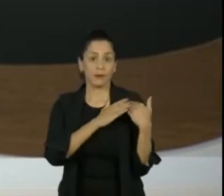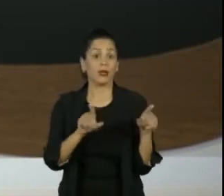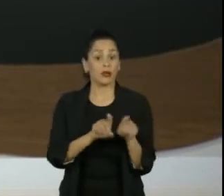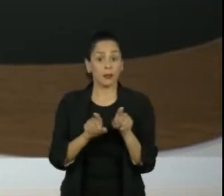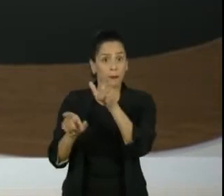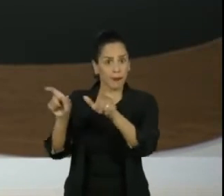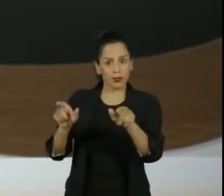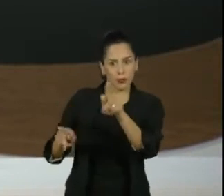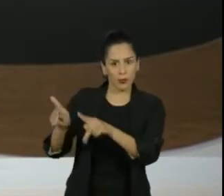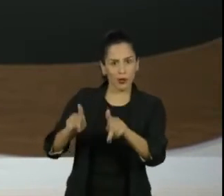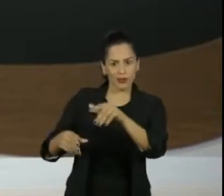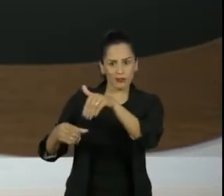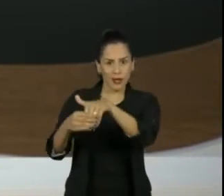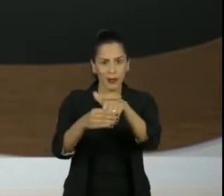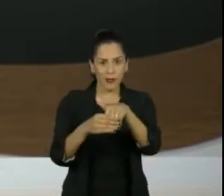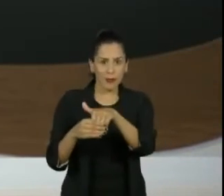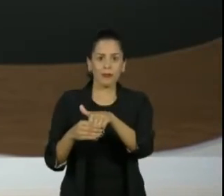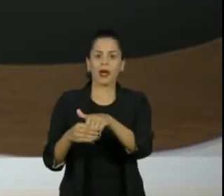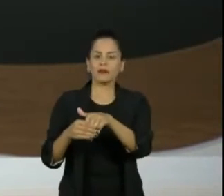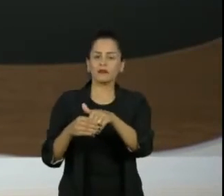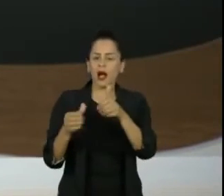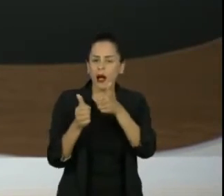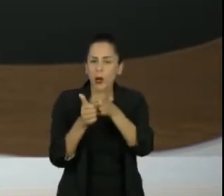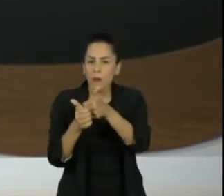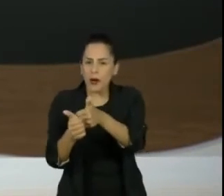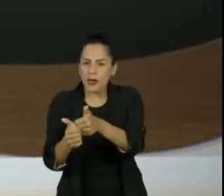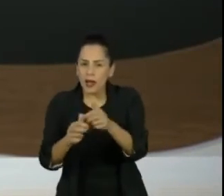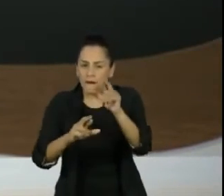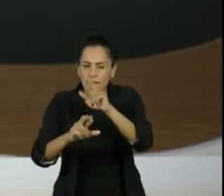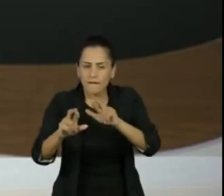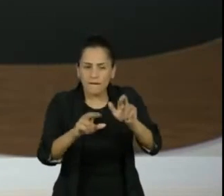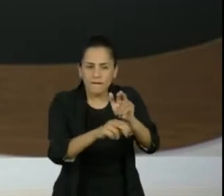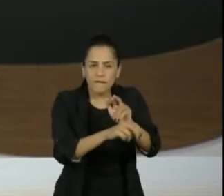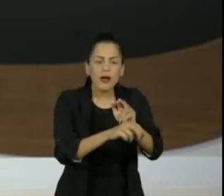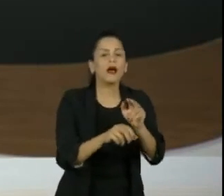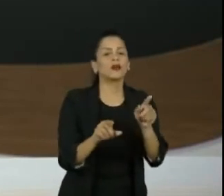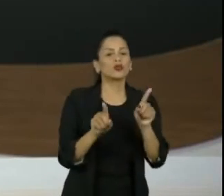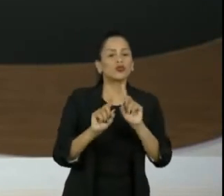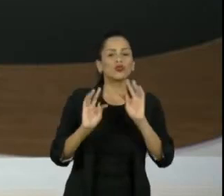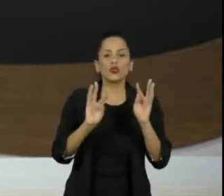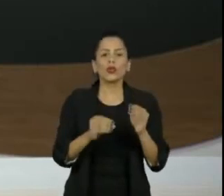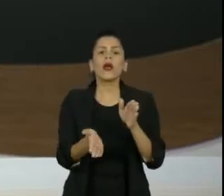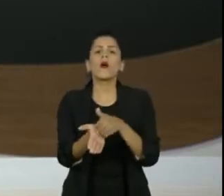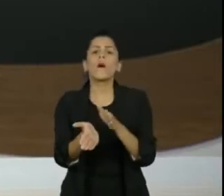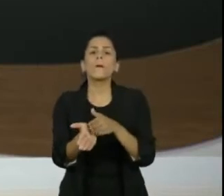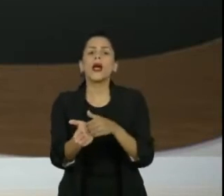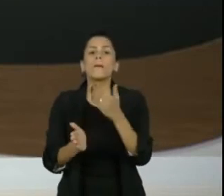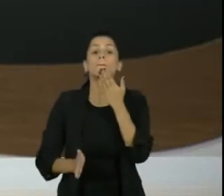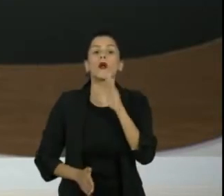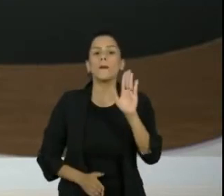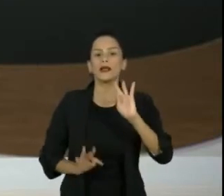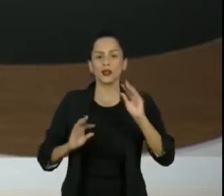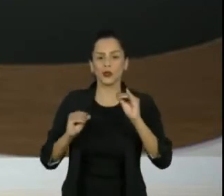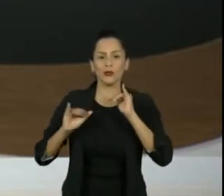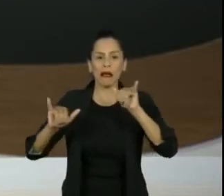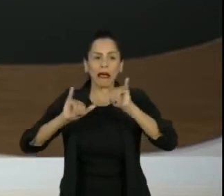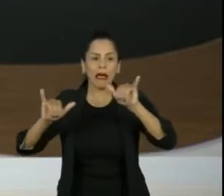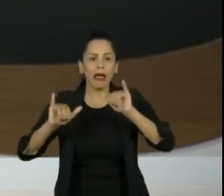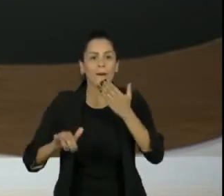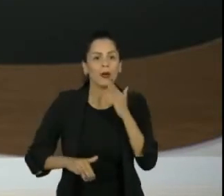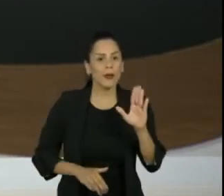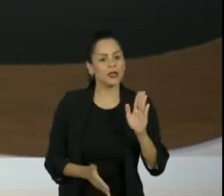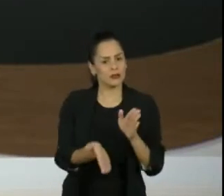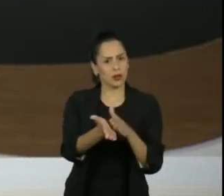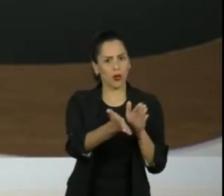de democracia acompanhar, fiscalizar e cobrar as promessas de campanha. E a nós, da imprensa, cabe jogar